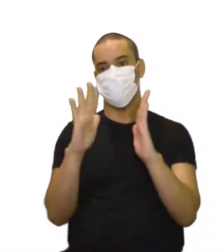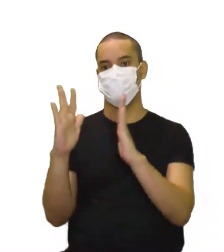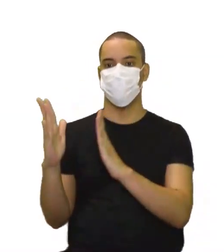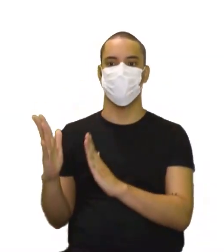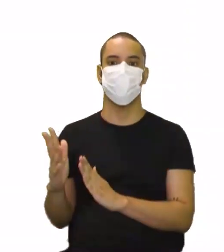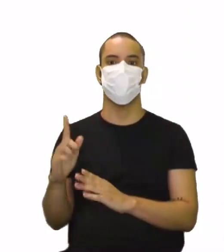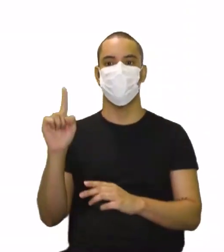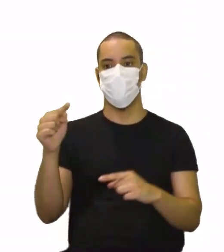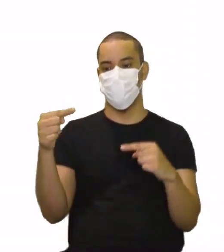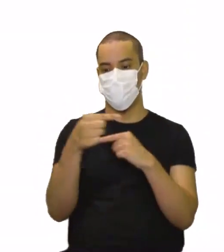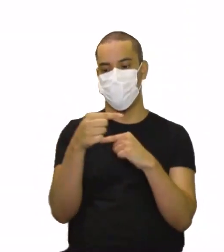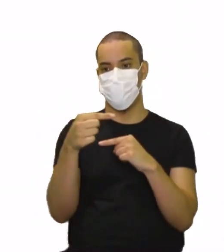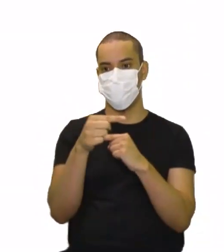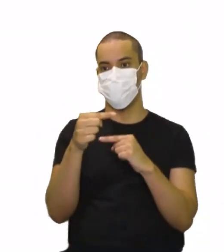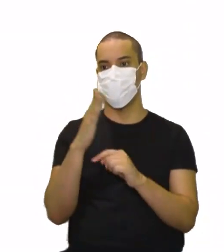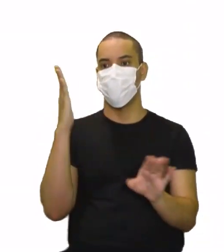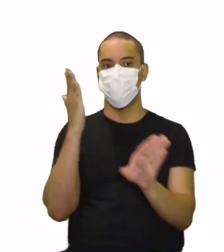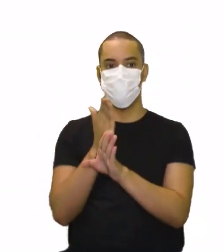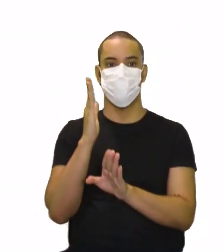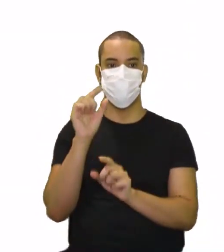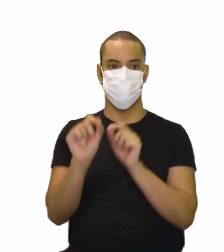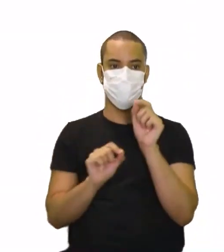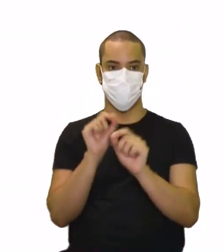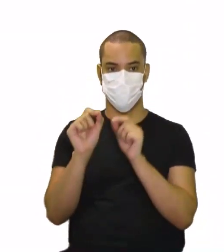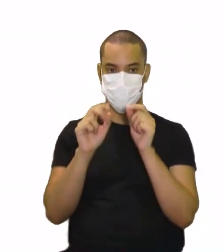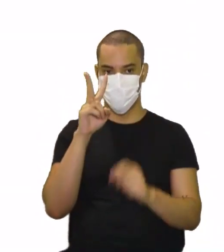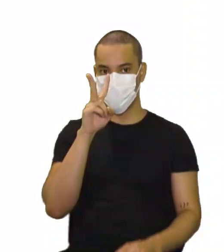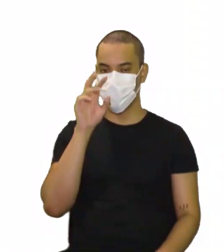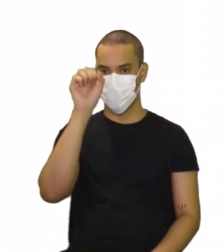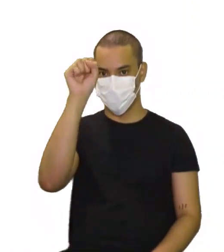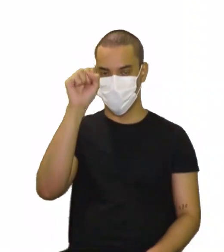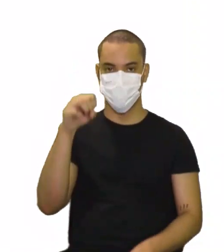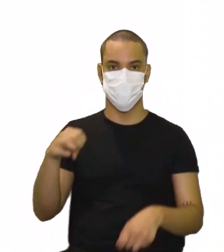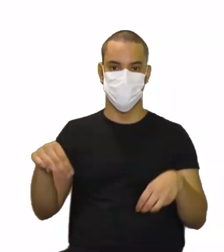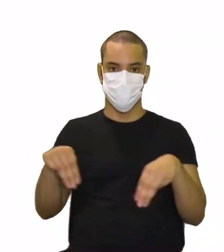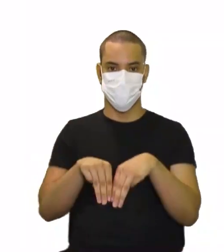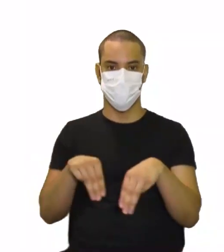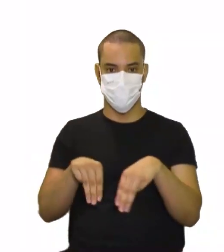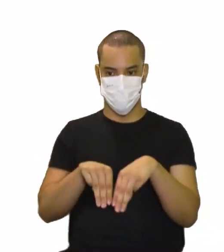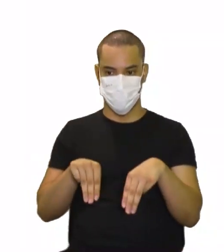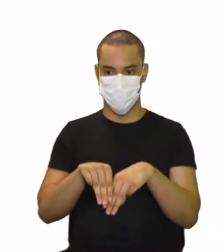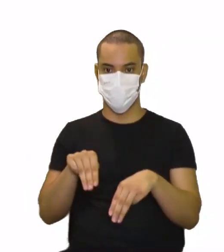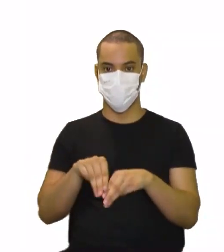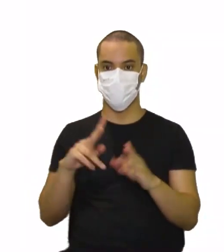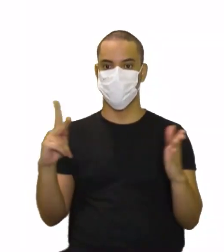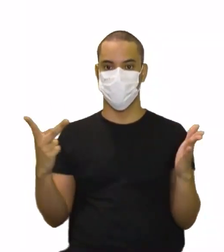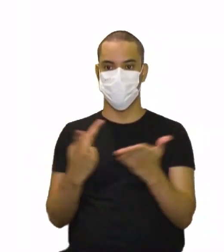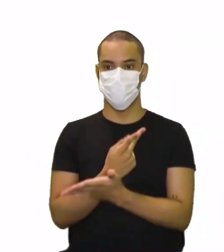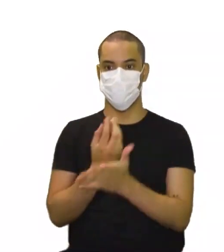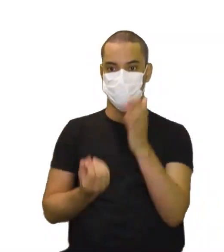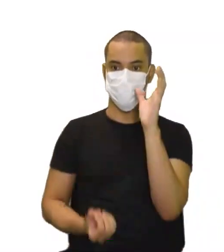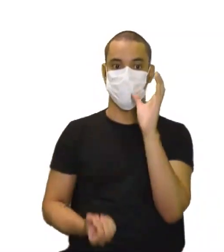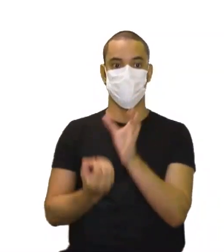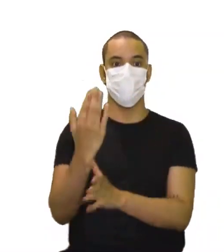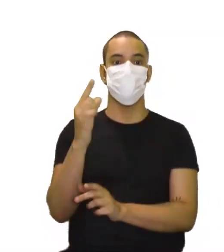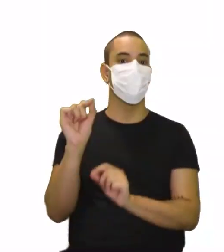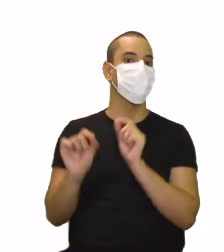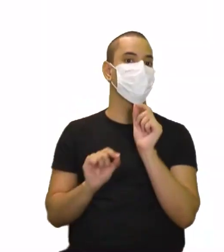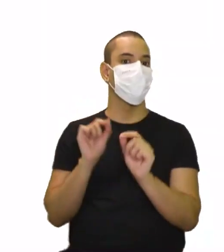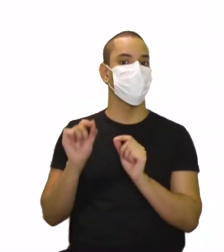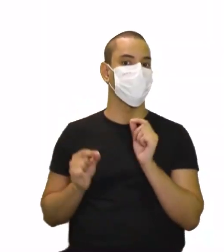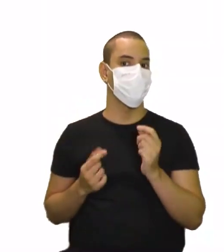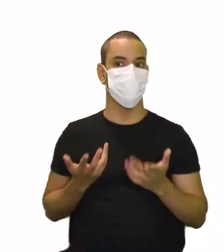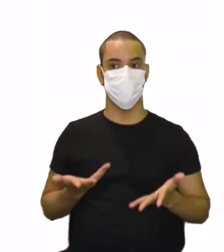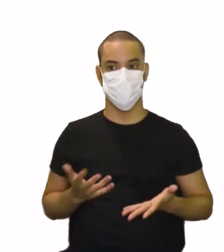torna polarizada por causa da força magnética, provocando o aparecimento de